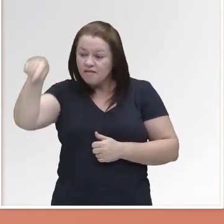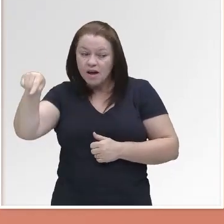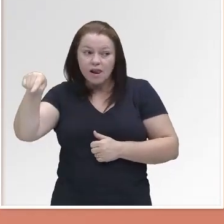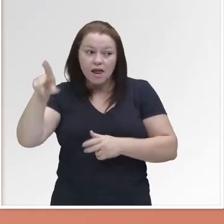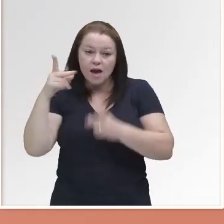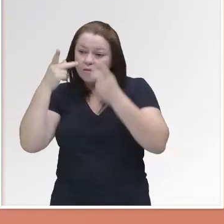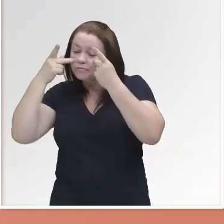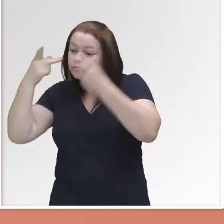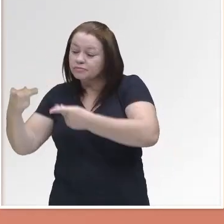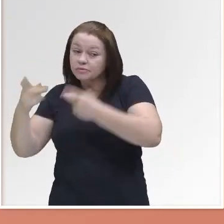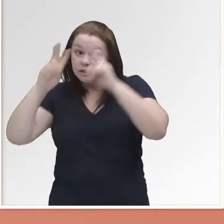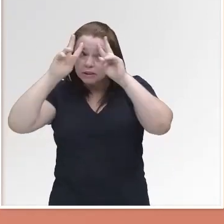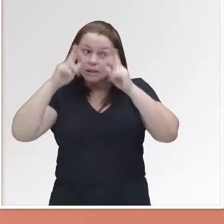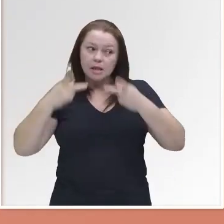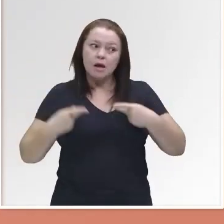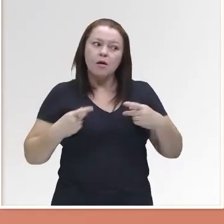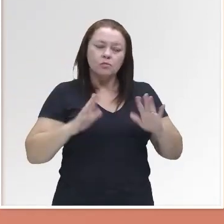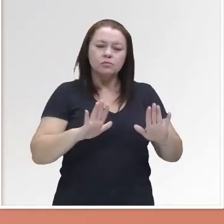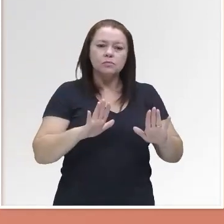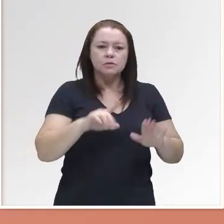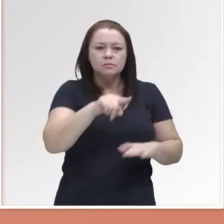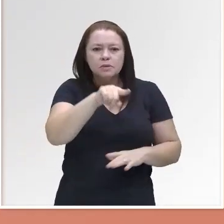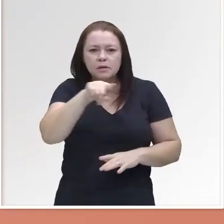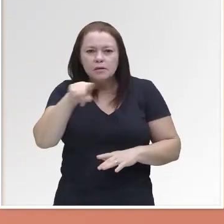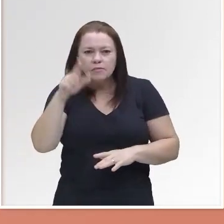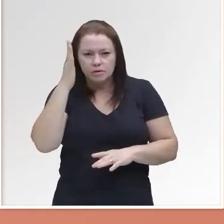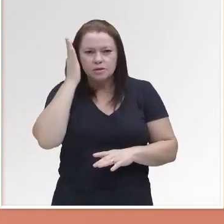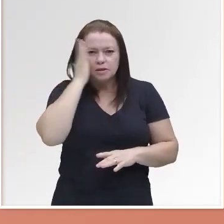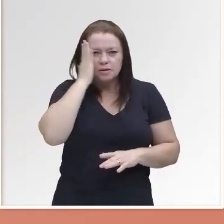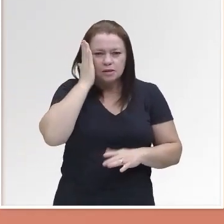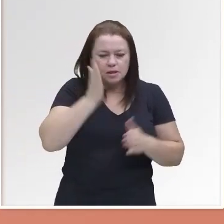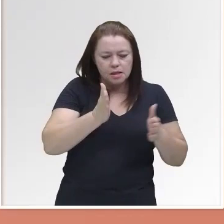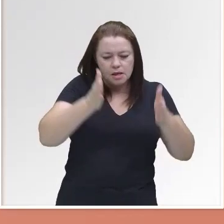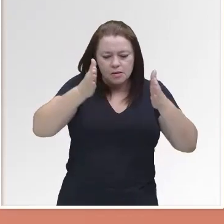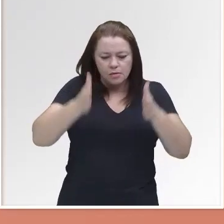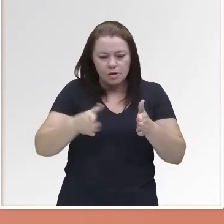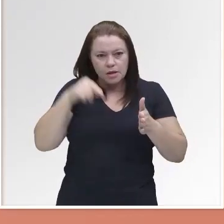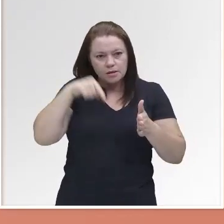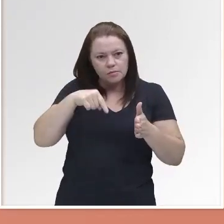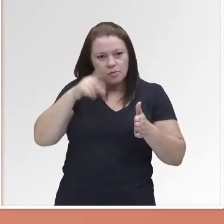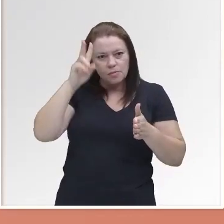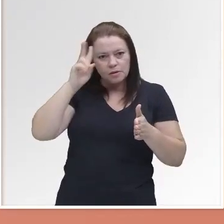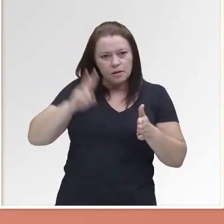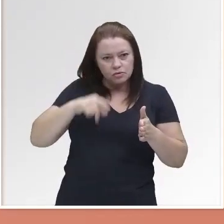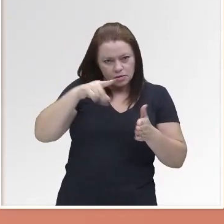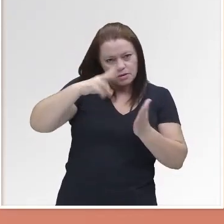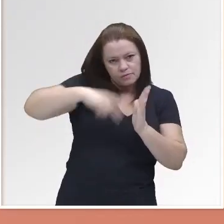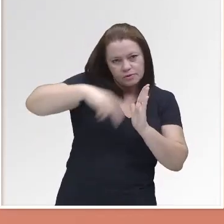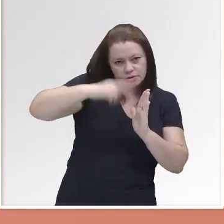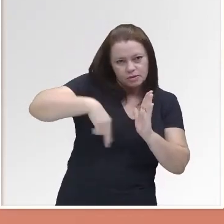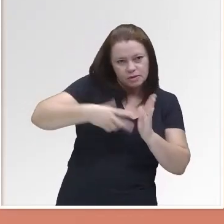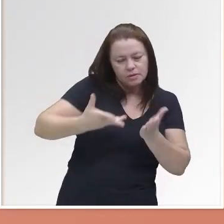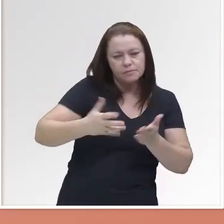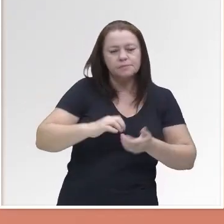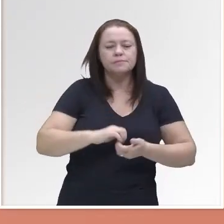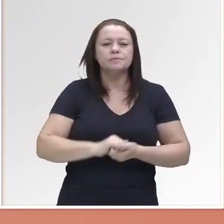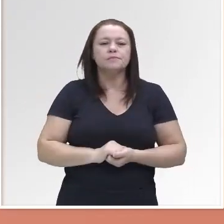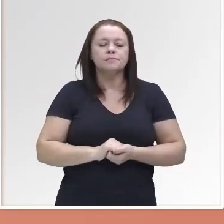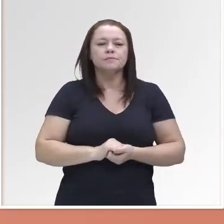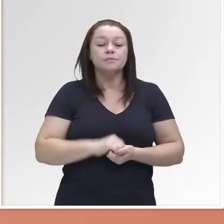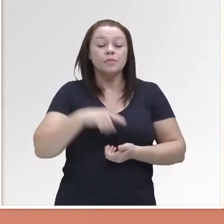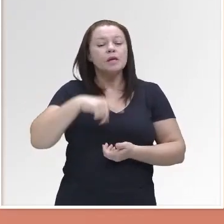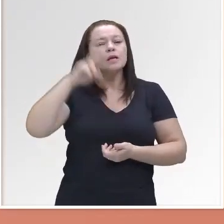dos humanos. Vocês entenderam essa parte da história? Vocês leram? E no decorrer da